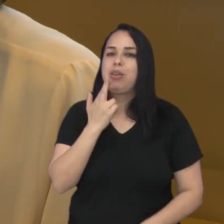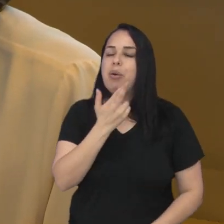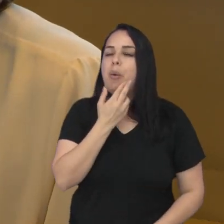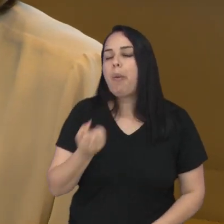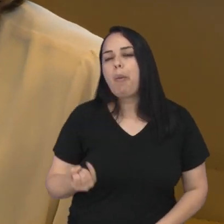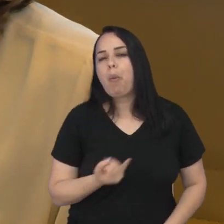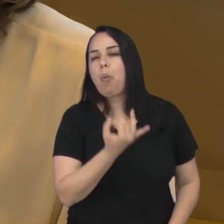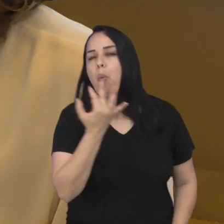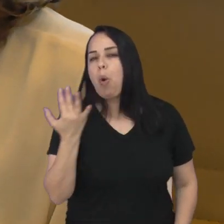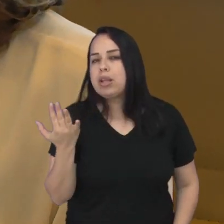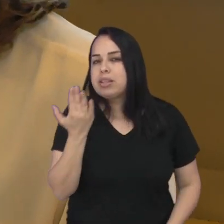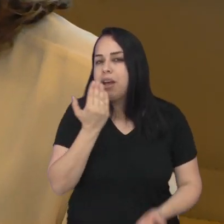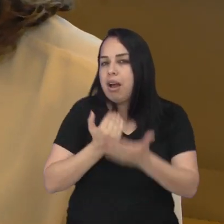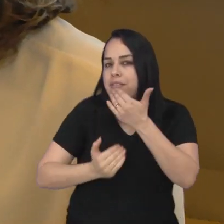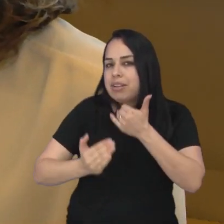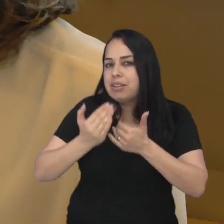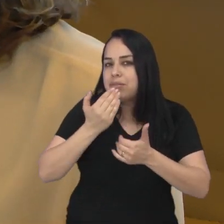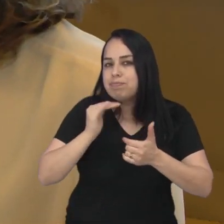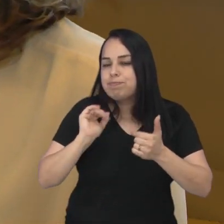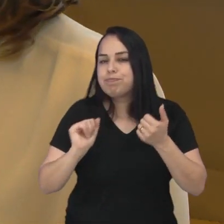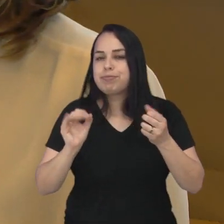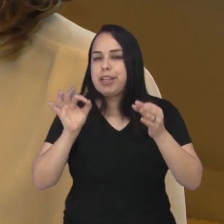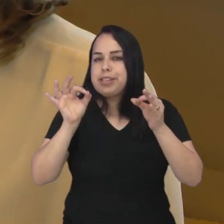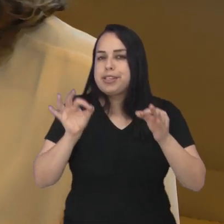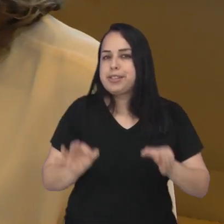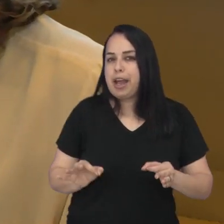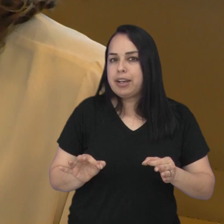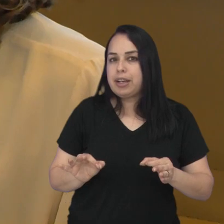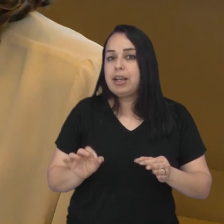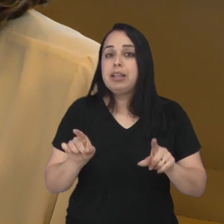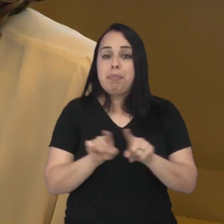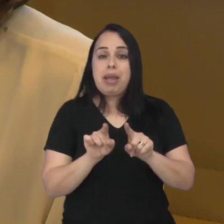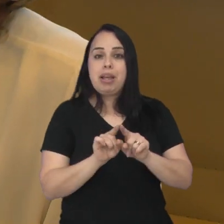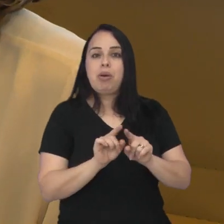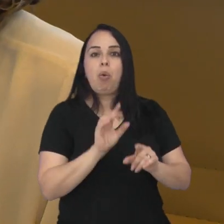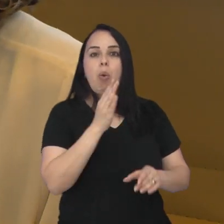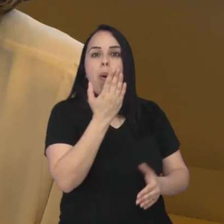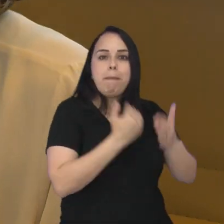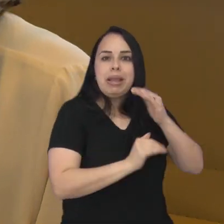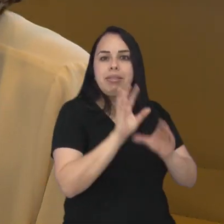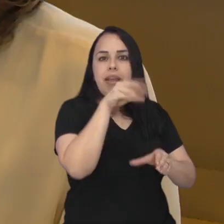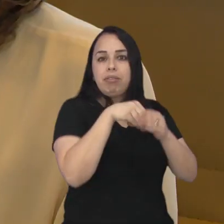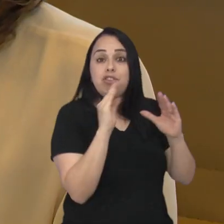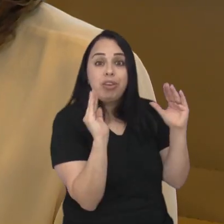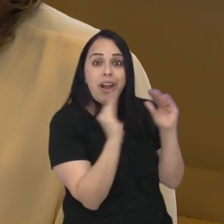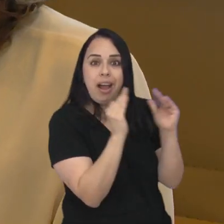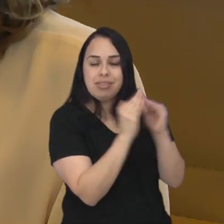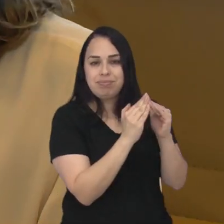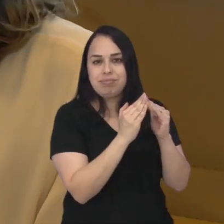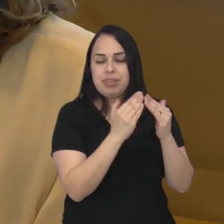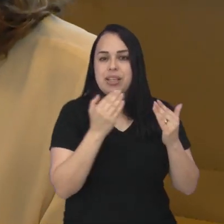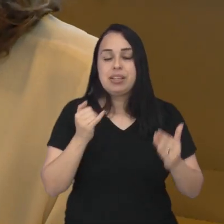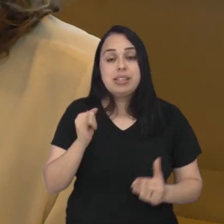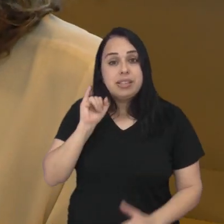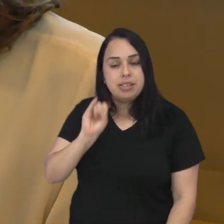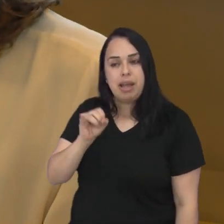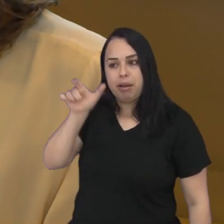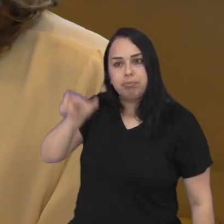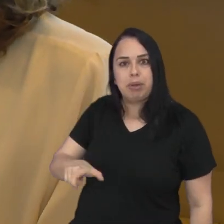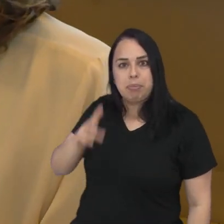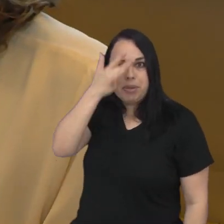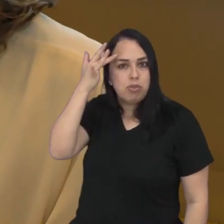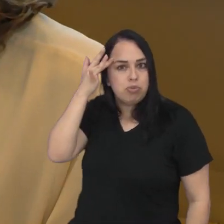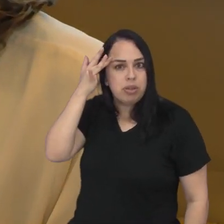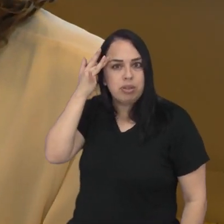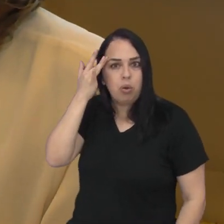inteiro, quantas refeições será que a gente consegue combinar com ela de ela fazer em casa? Então, se a gente inclui que